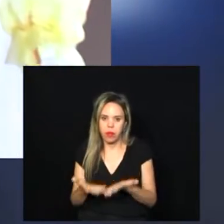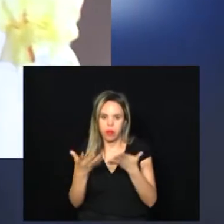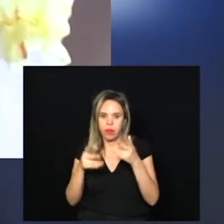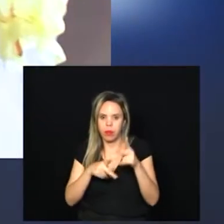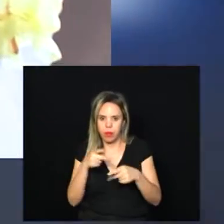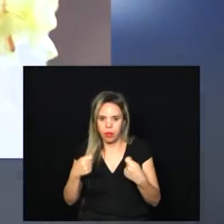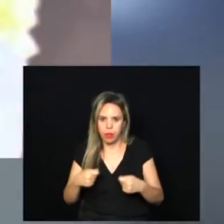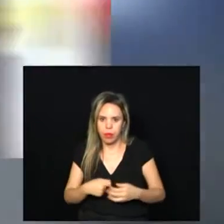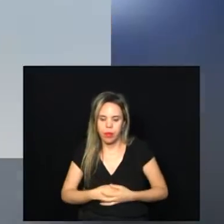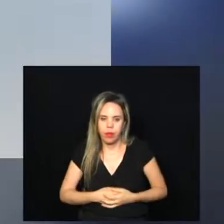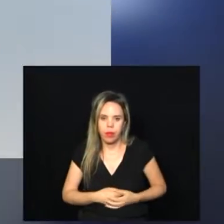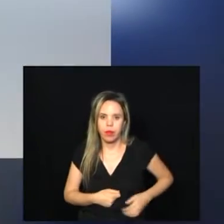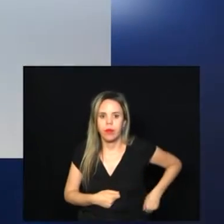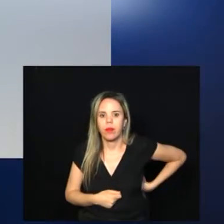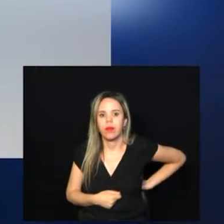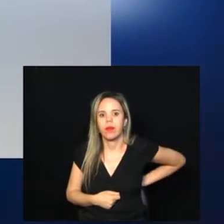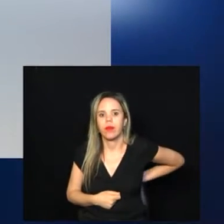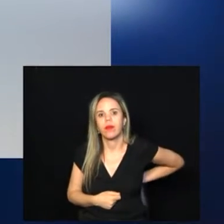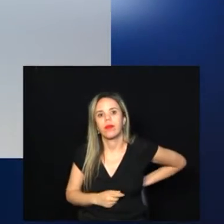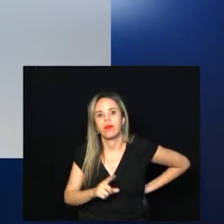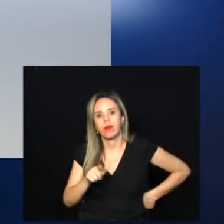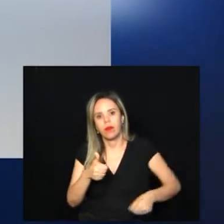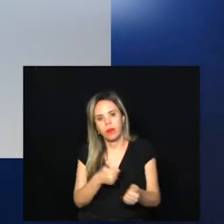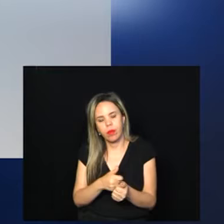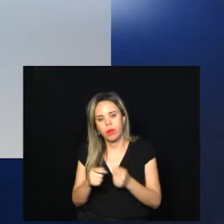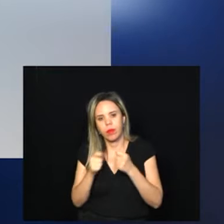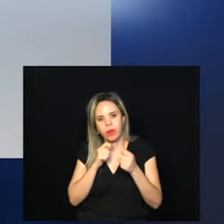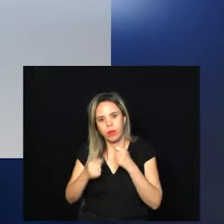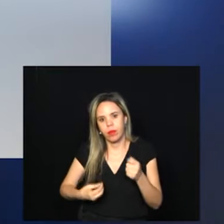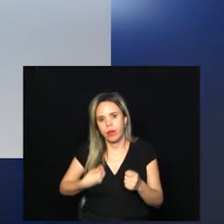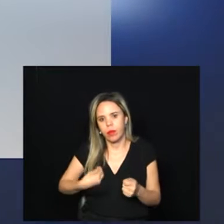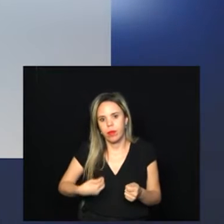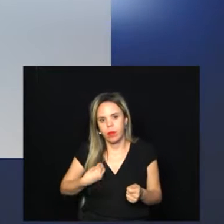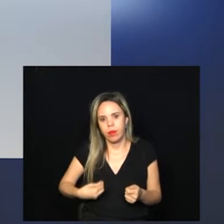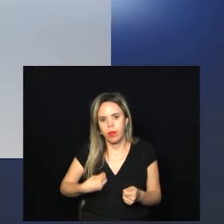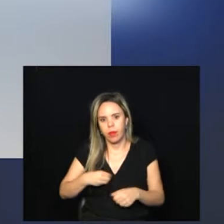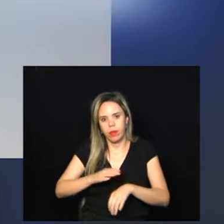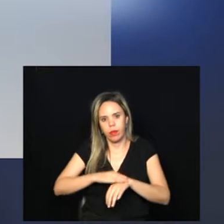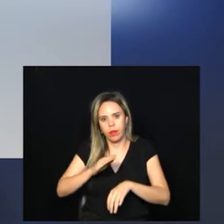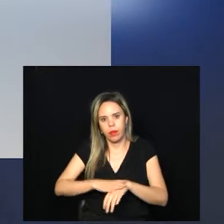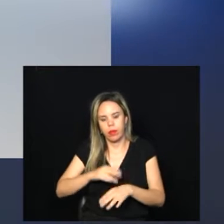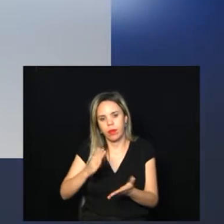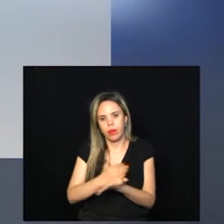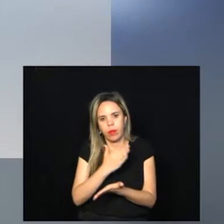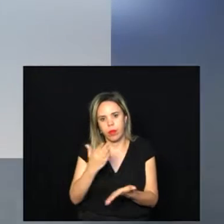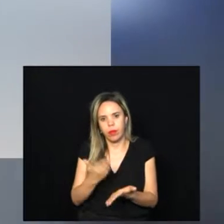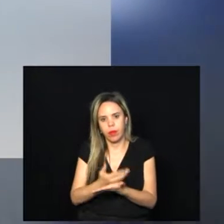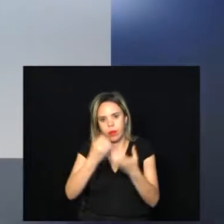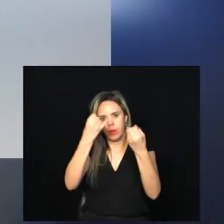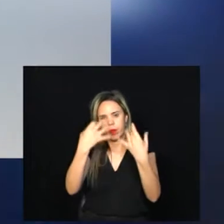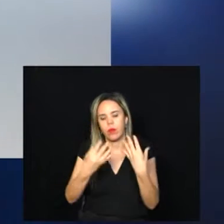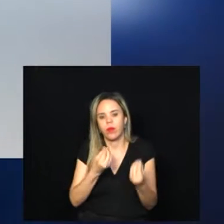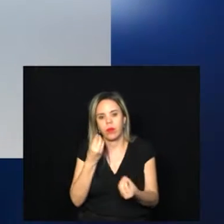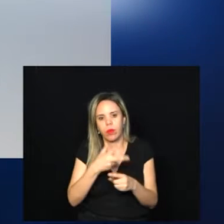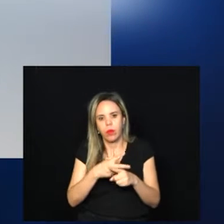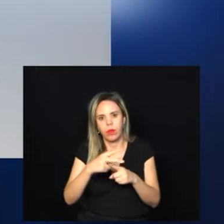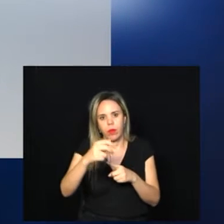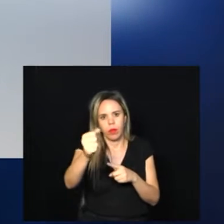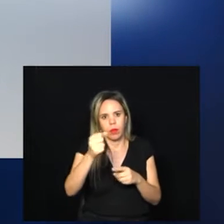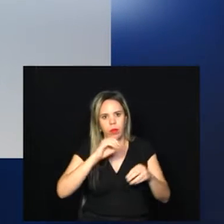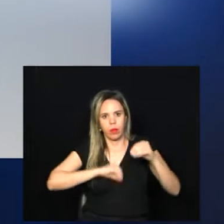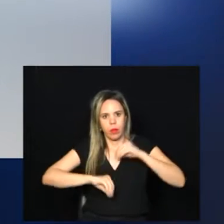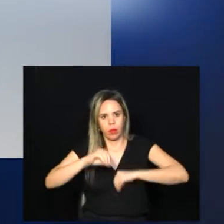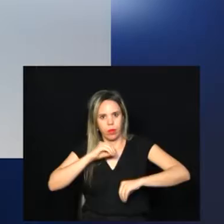mais necessita. Daqui a pouco tem entrevista ao vivo com a autora de um livro que conta como superou a